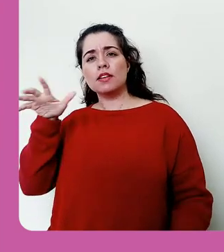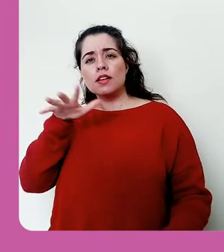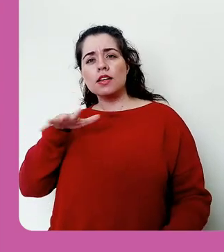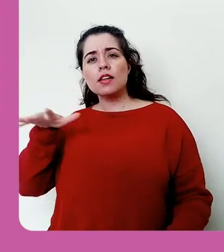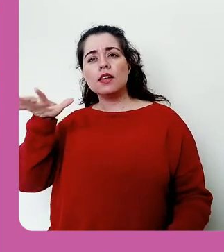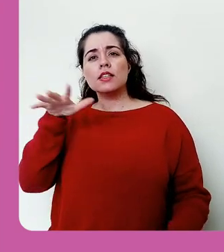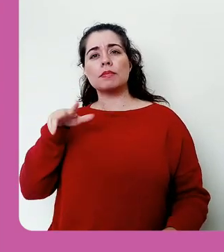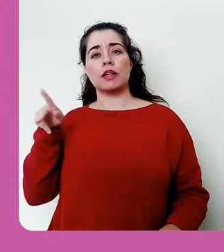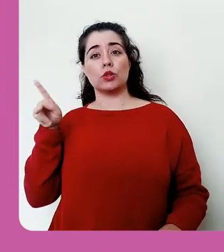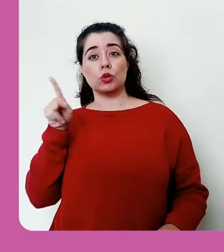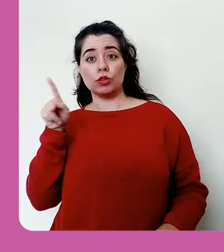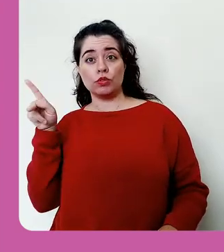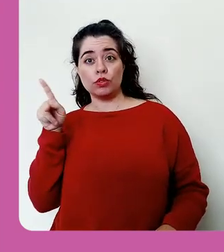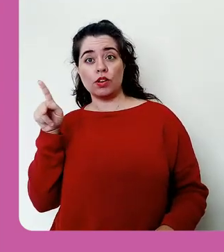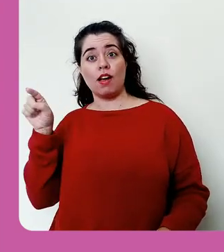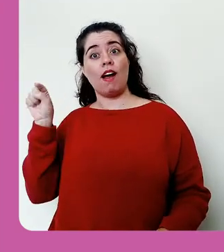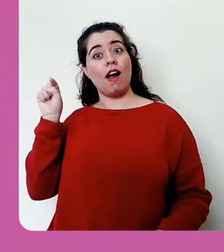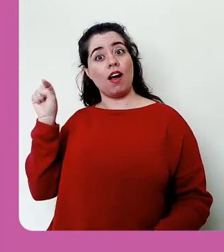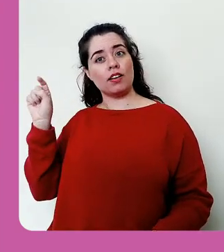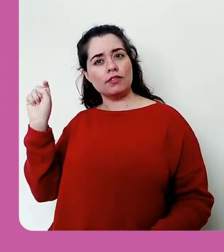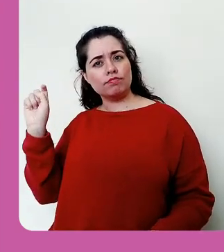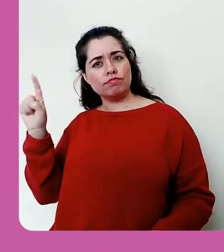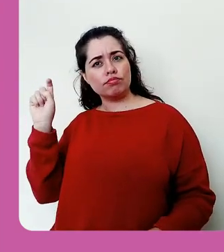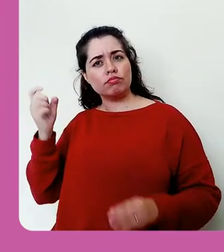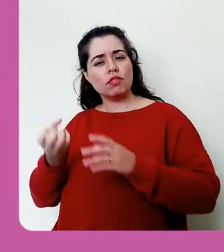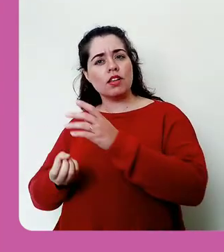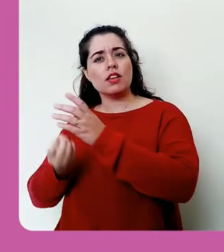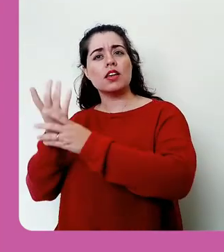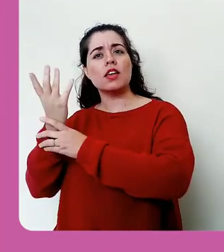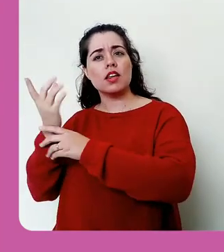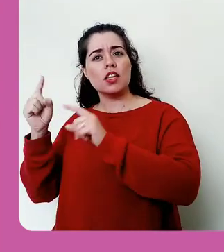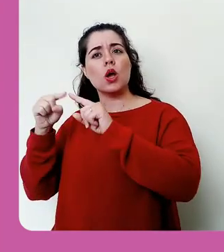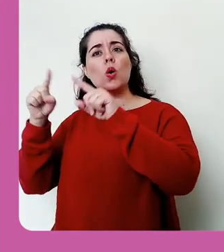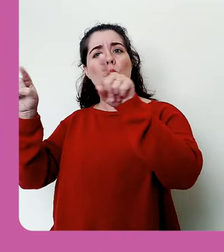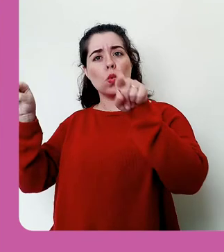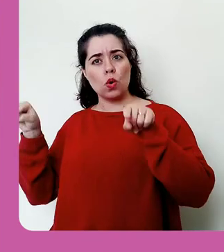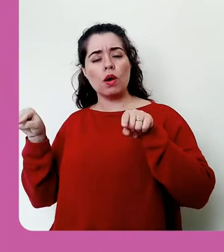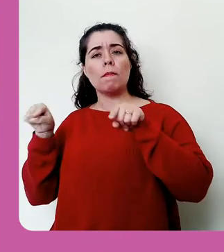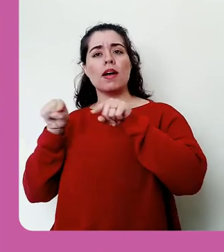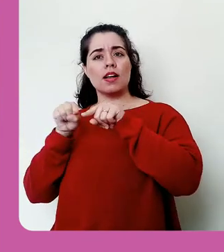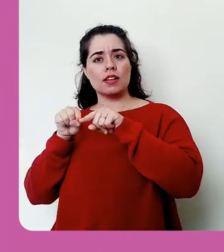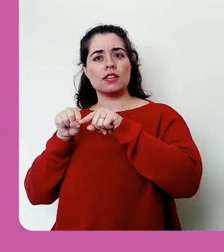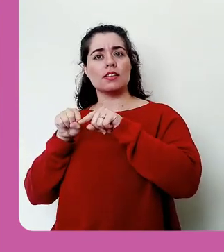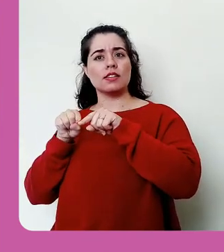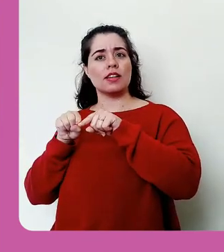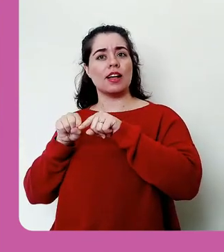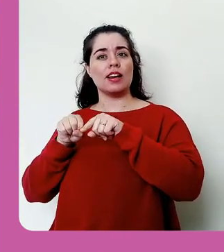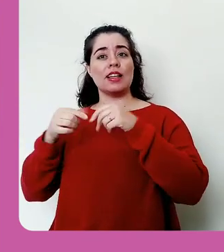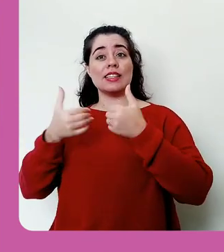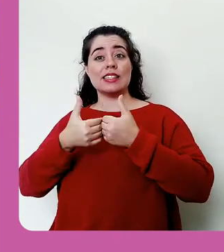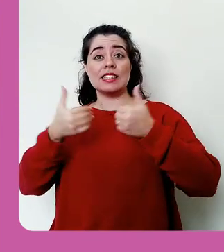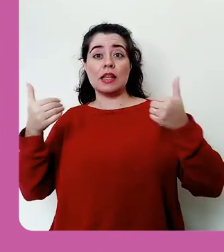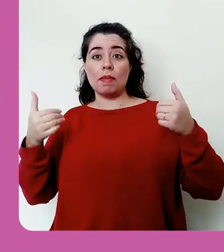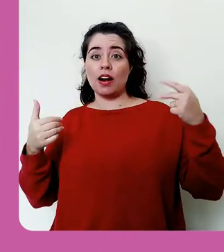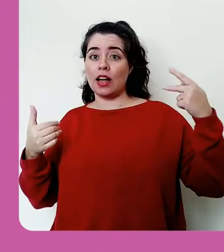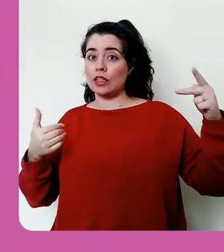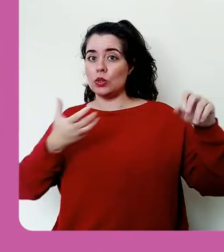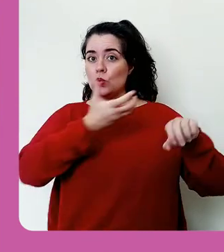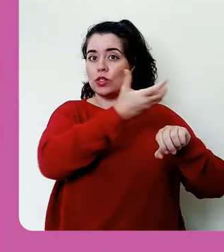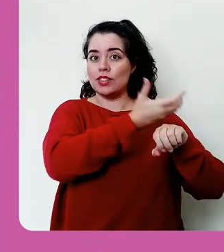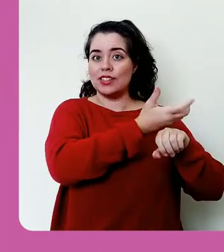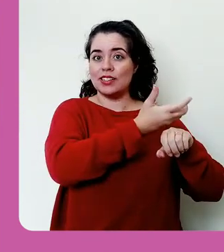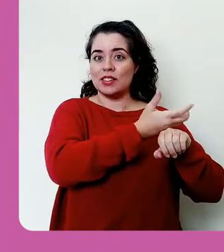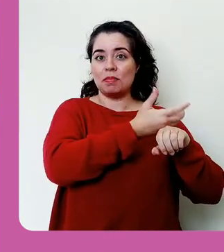Professor. É neste espaço que criaremos uma sala que não está atrelada a uma das